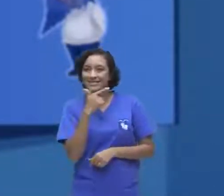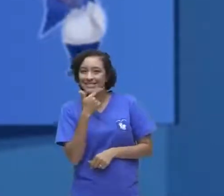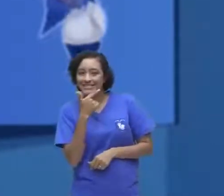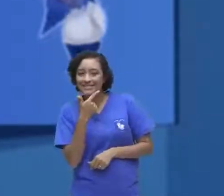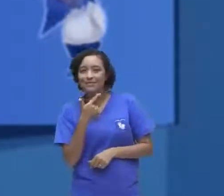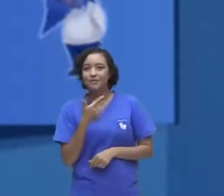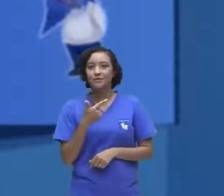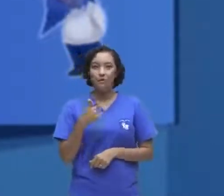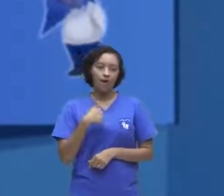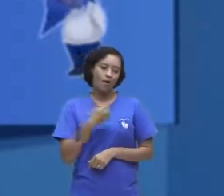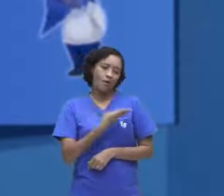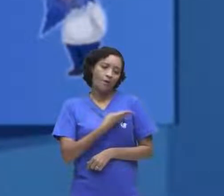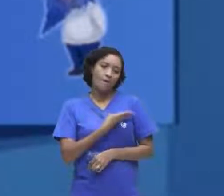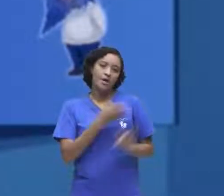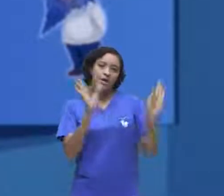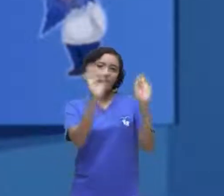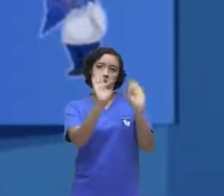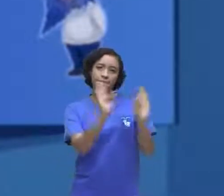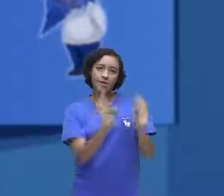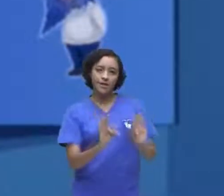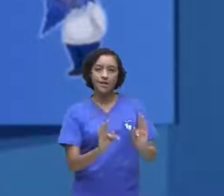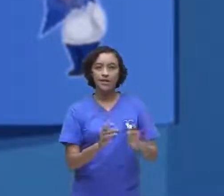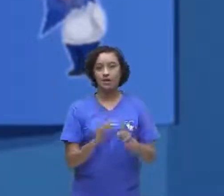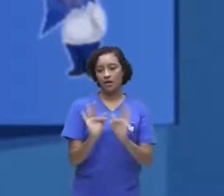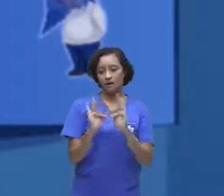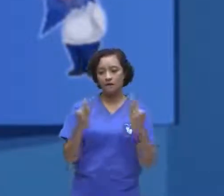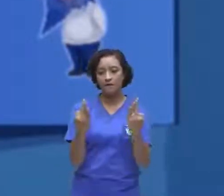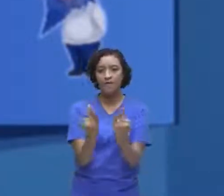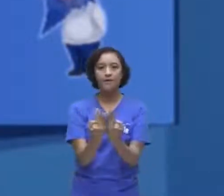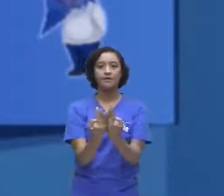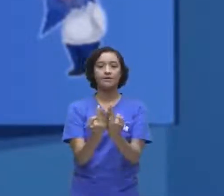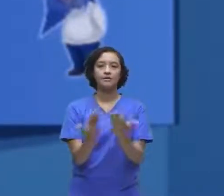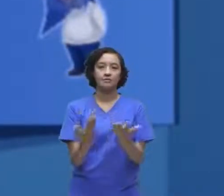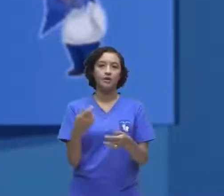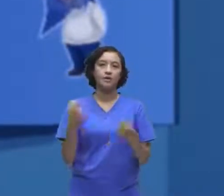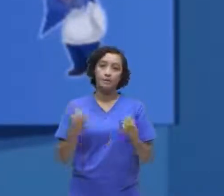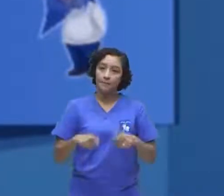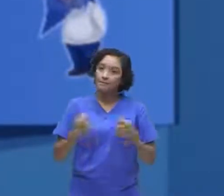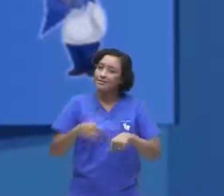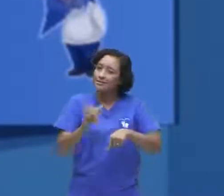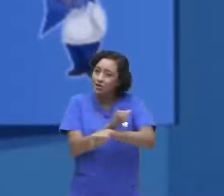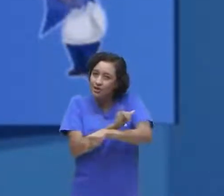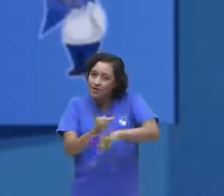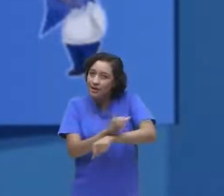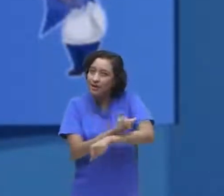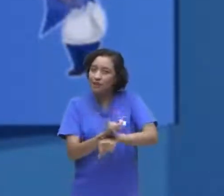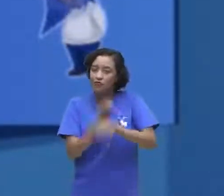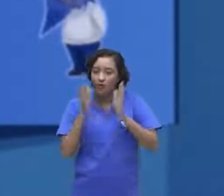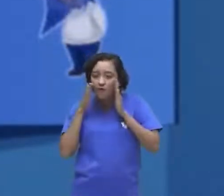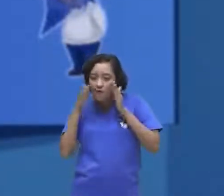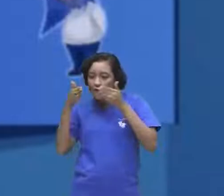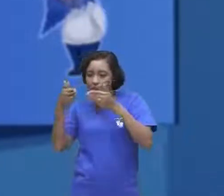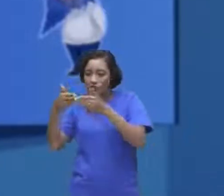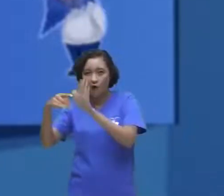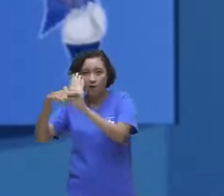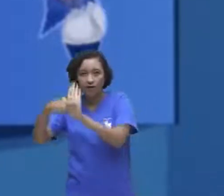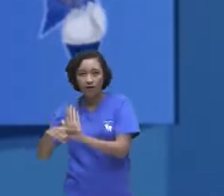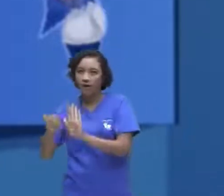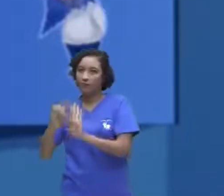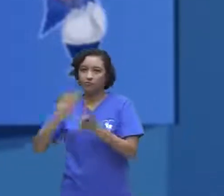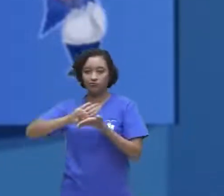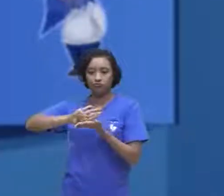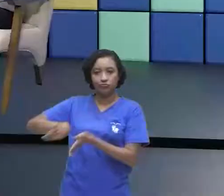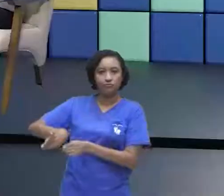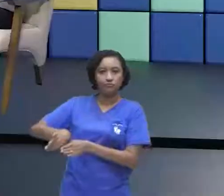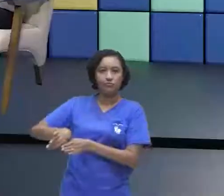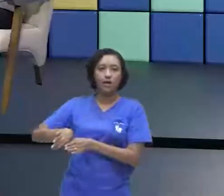meus amigos, com a minha família. Então, sempre você tem que ter essa estratégia de mudar o foco. É um exercício mesmo, é um